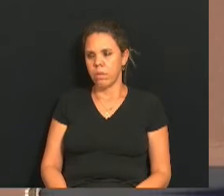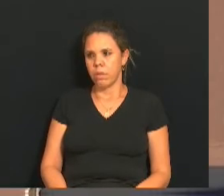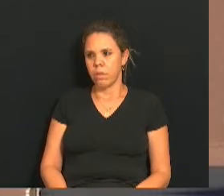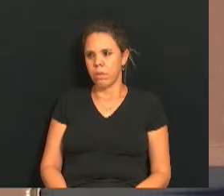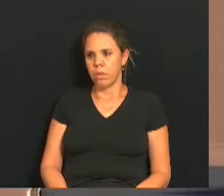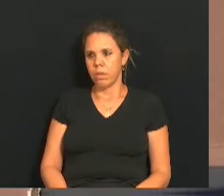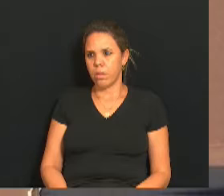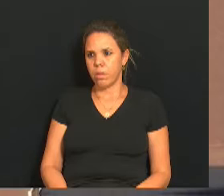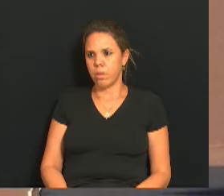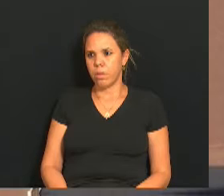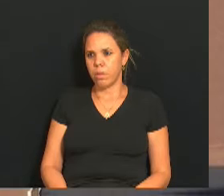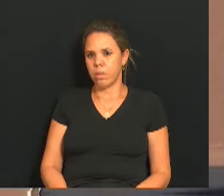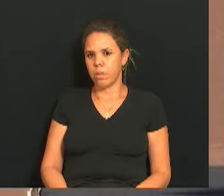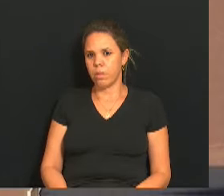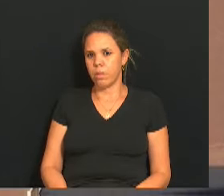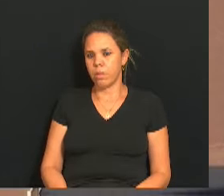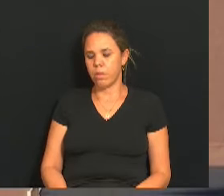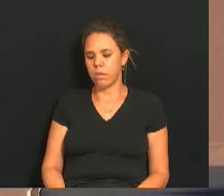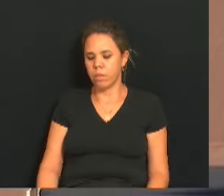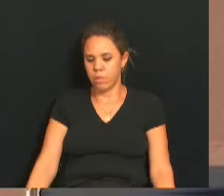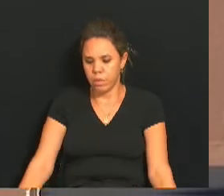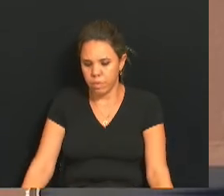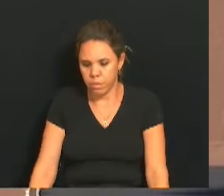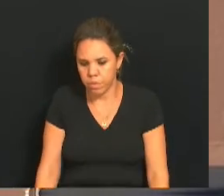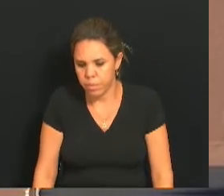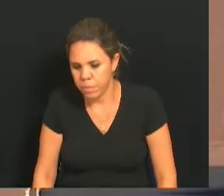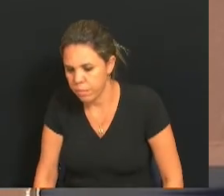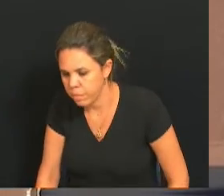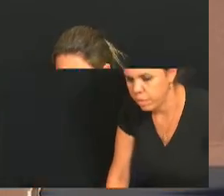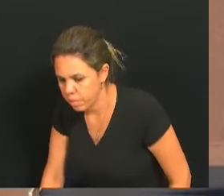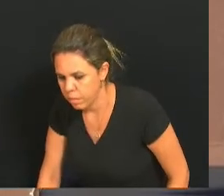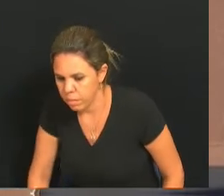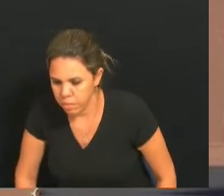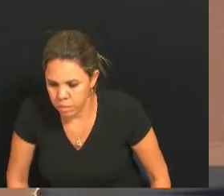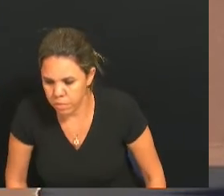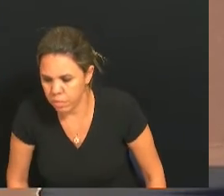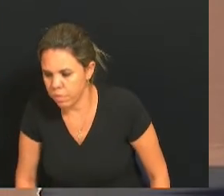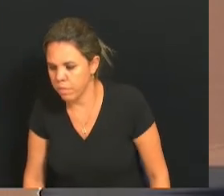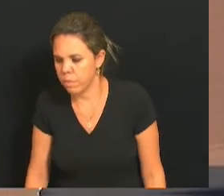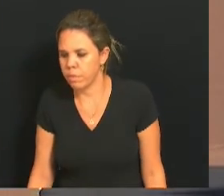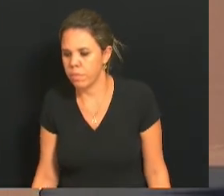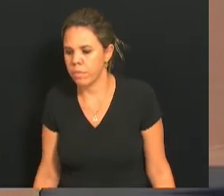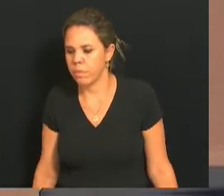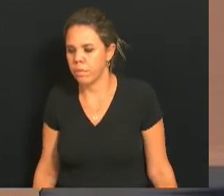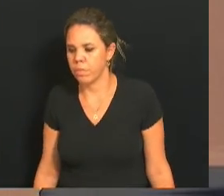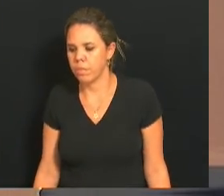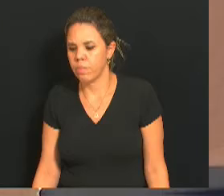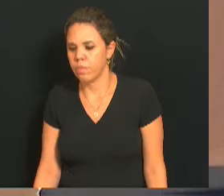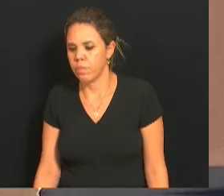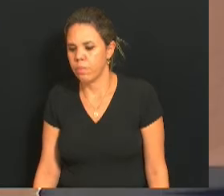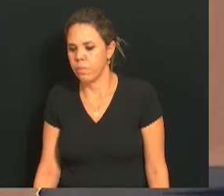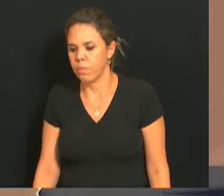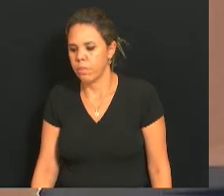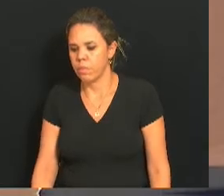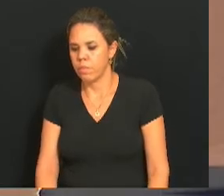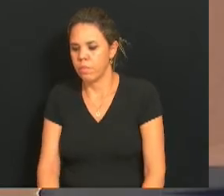Quer falar, Paulo, primeiro? As minhas questões são rápidas, eu não tenho muito...